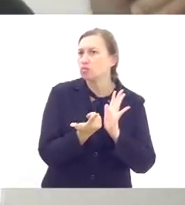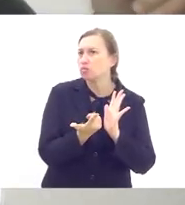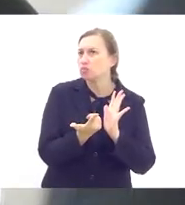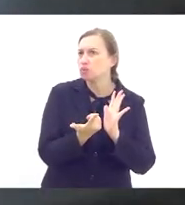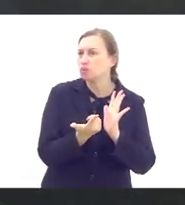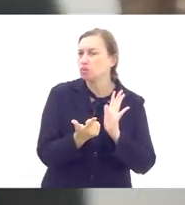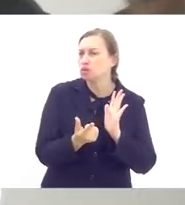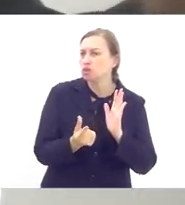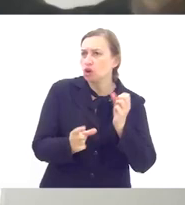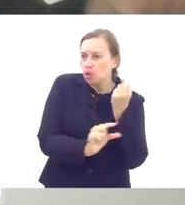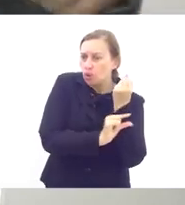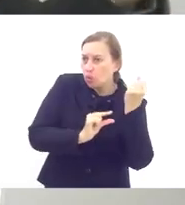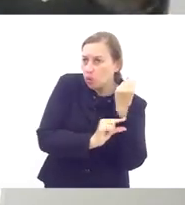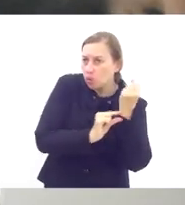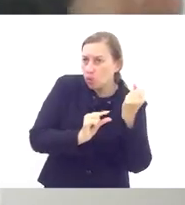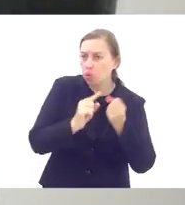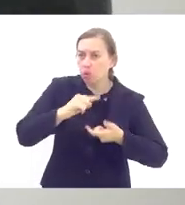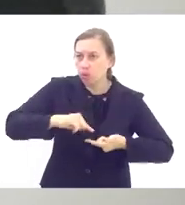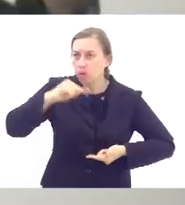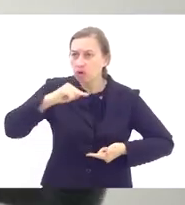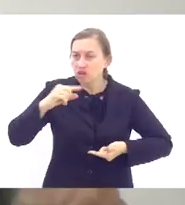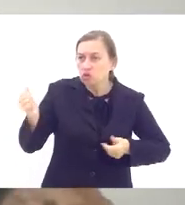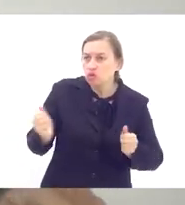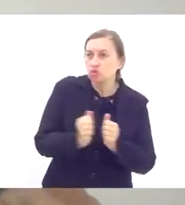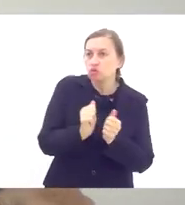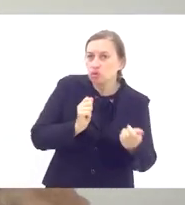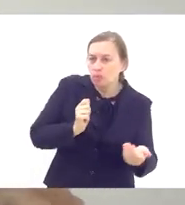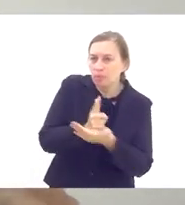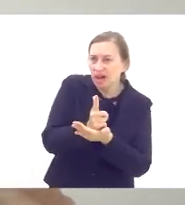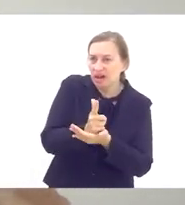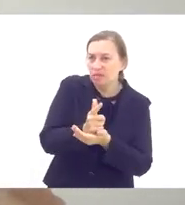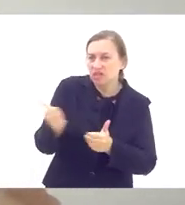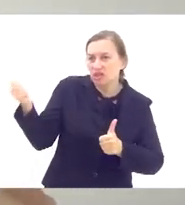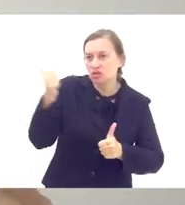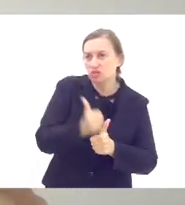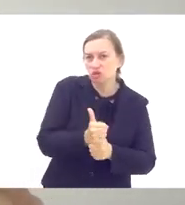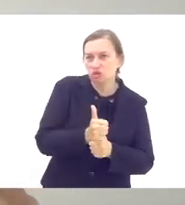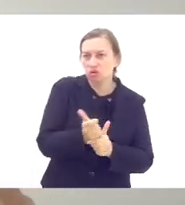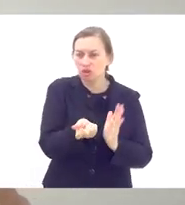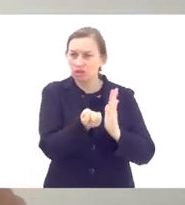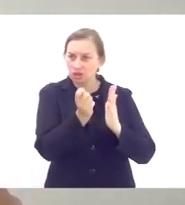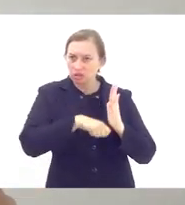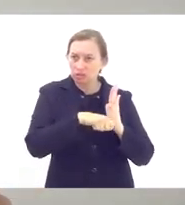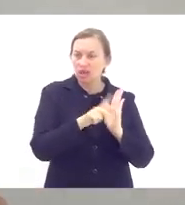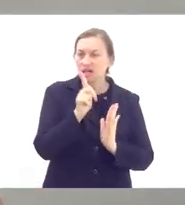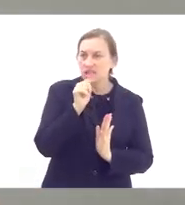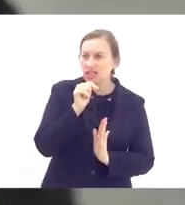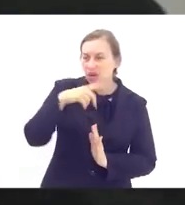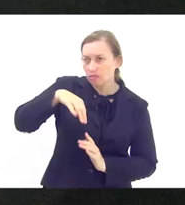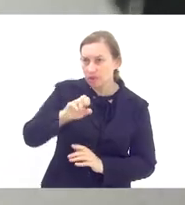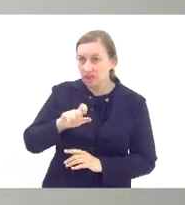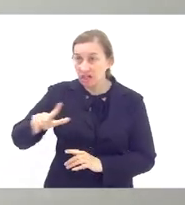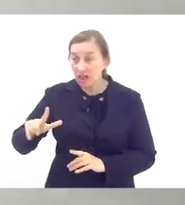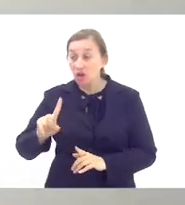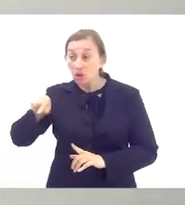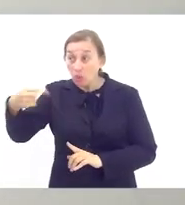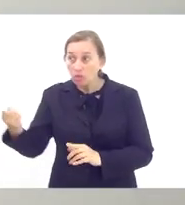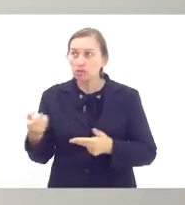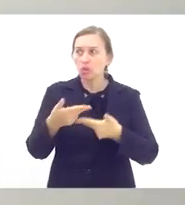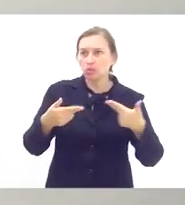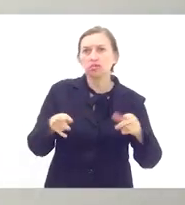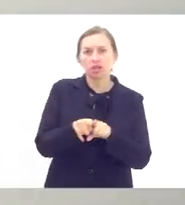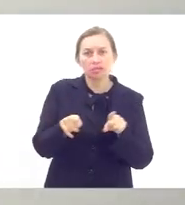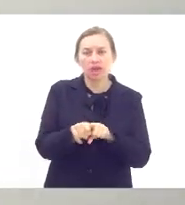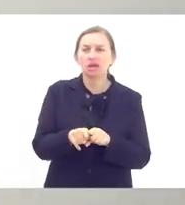colocado nas garrafas, seria adquirido junto com o pagamento da substituição tributária das águas minerais. Sim. Agora, uma outra coisa também.